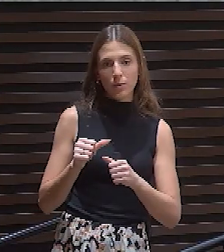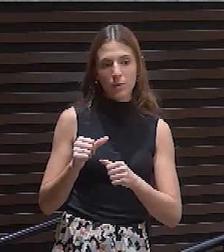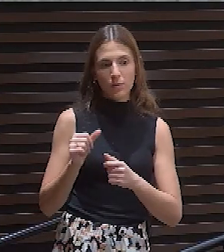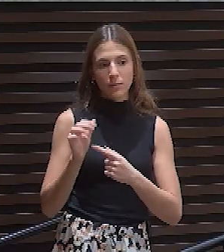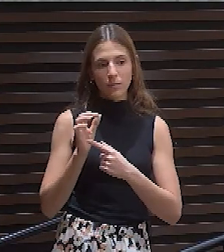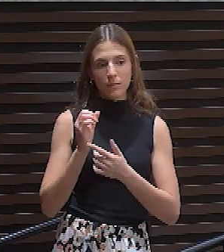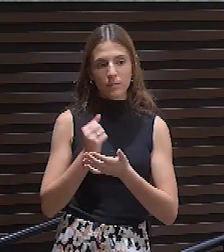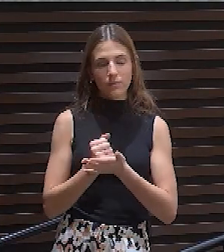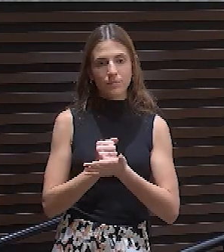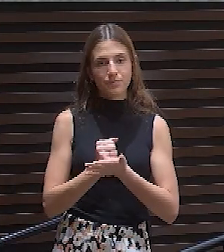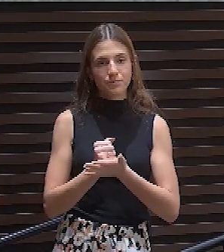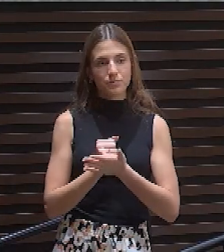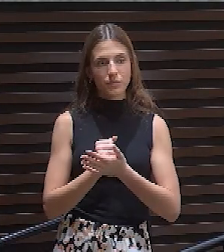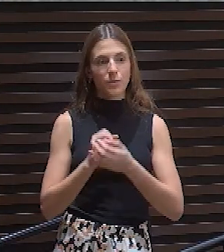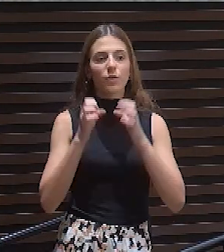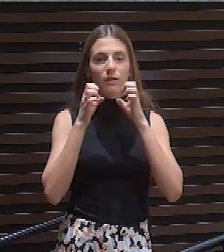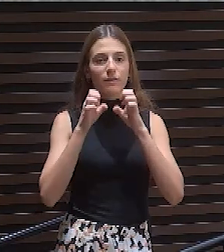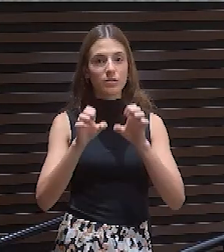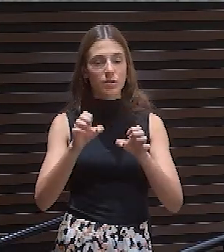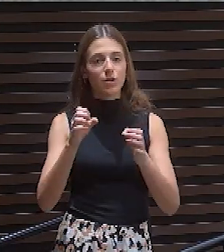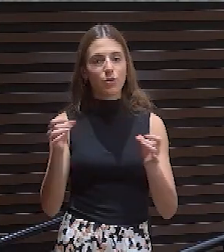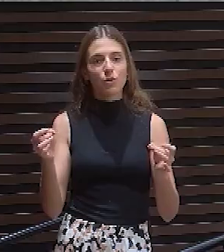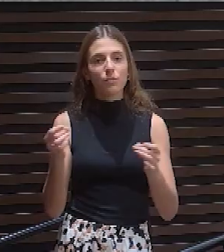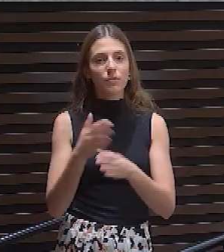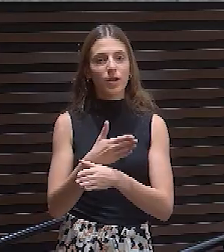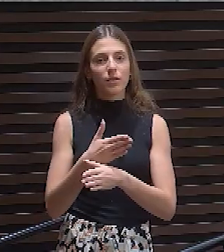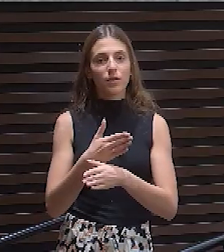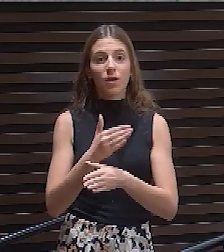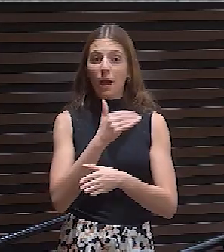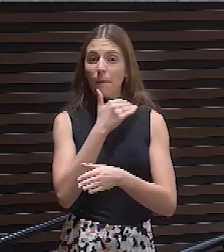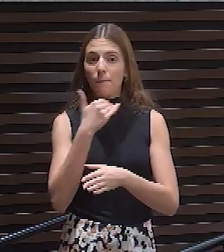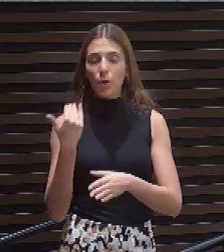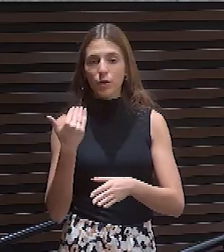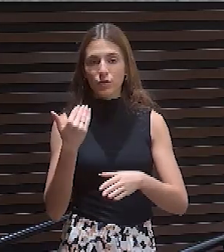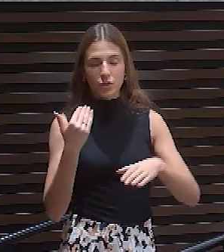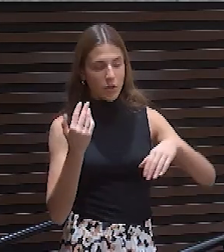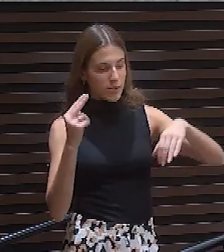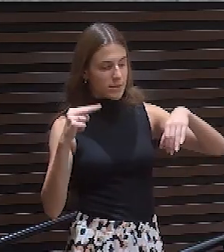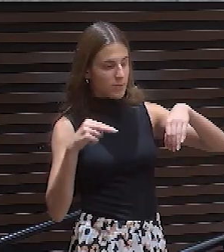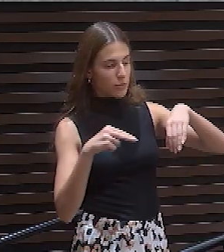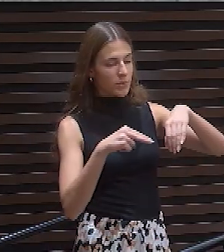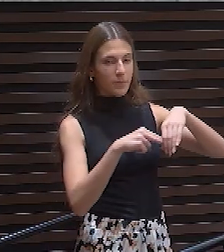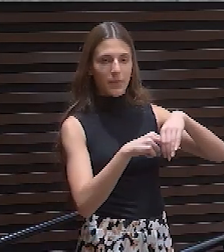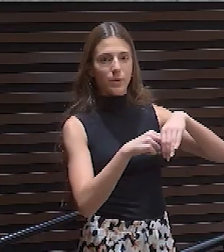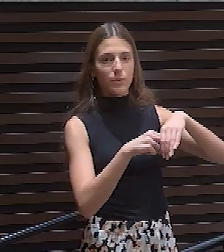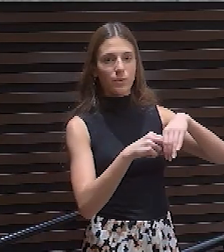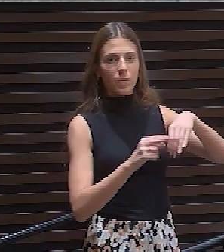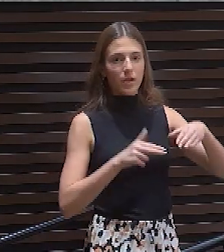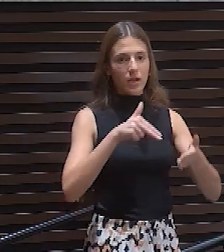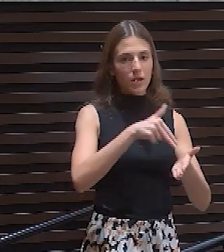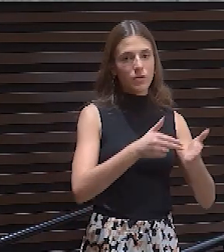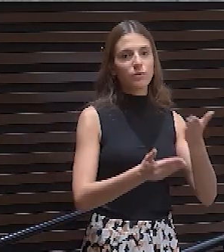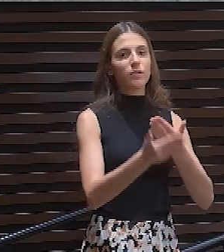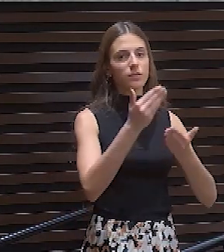evangelho completo: morte, sepultamento e ressurreição.